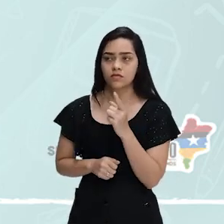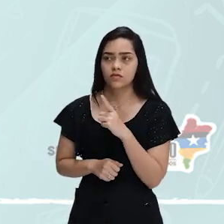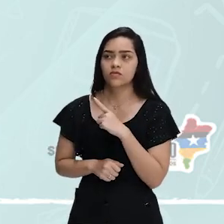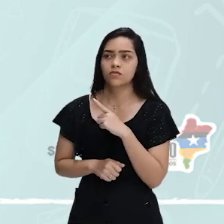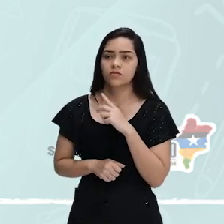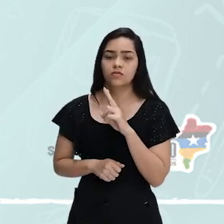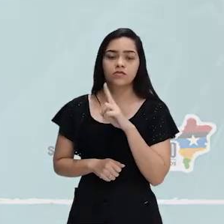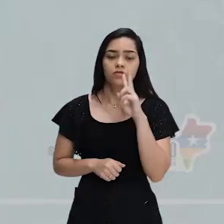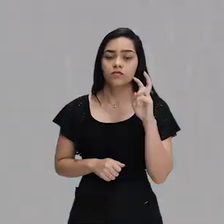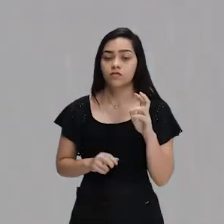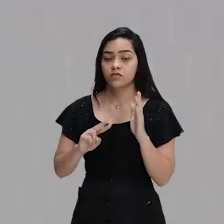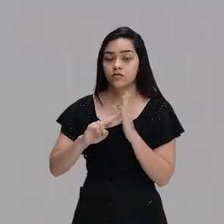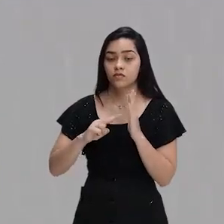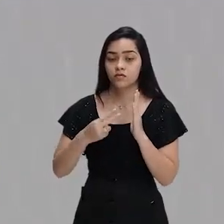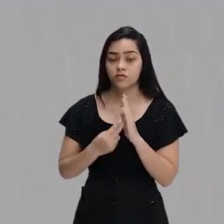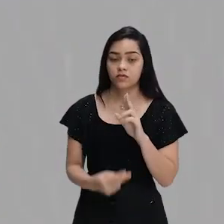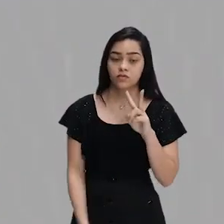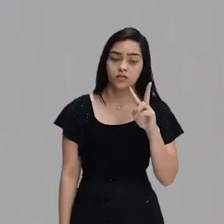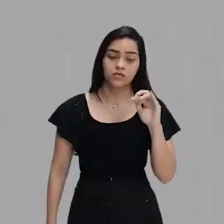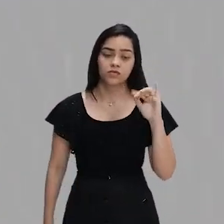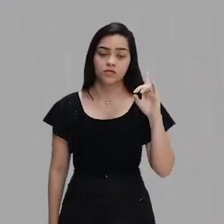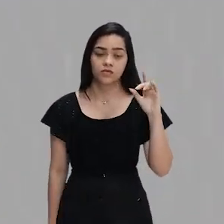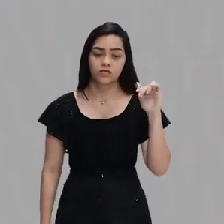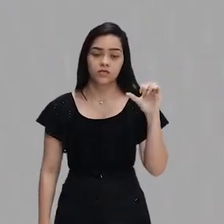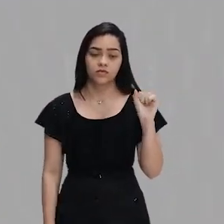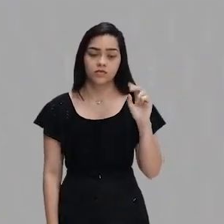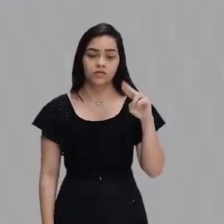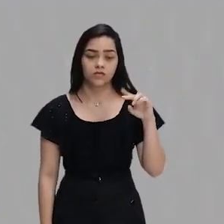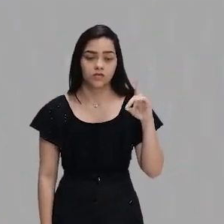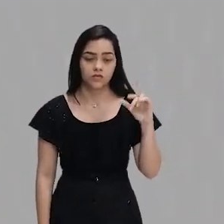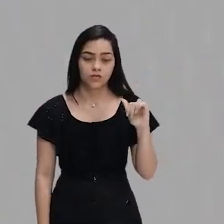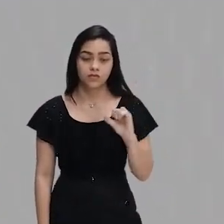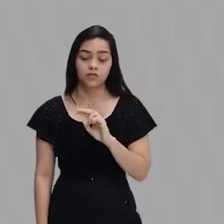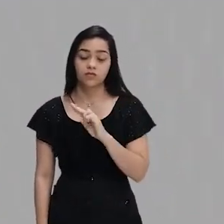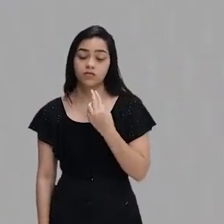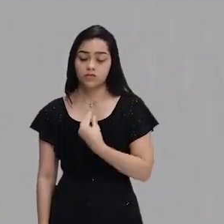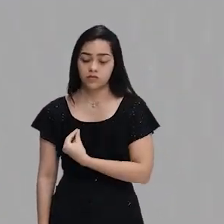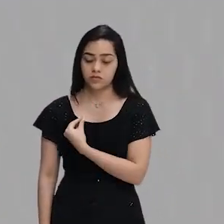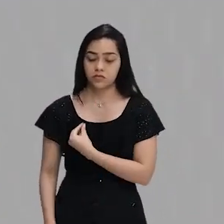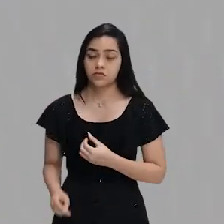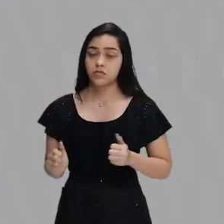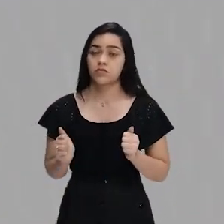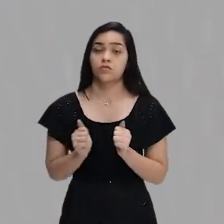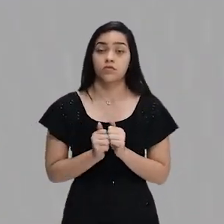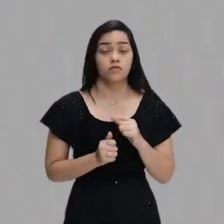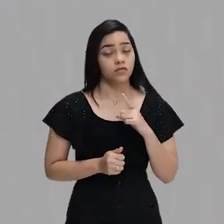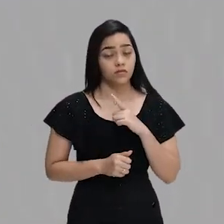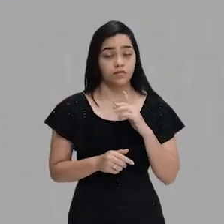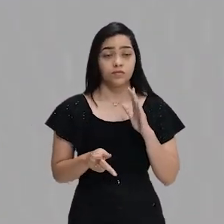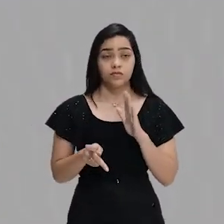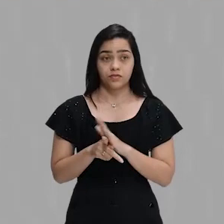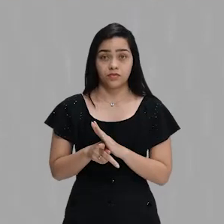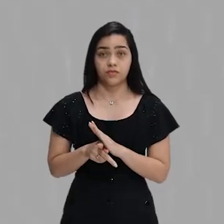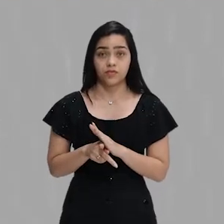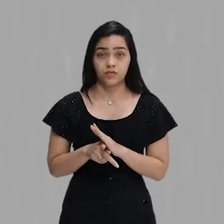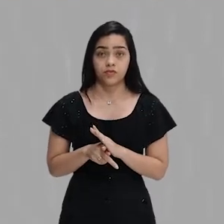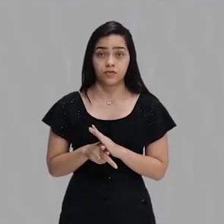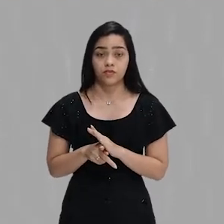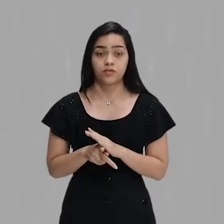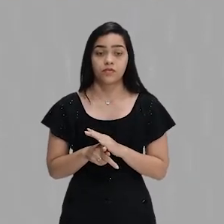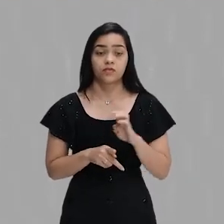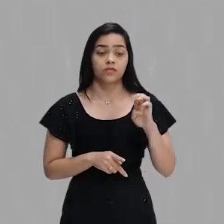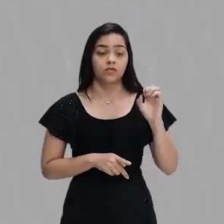esse termo simbiose quer dizer vidas unidas ou viver junto. Então, nós temos indivíduos de